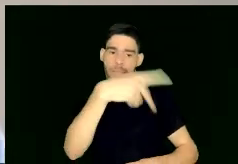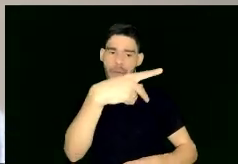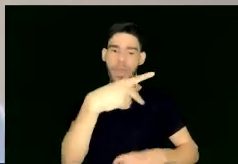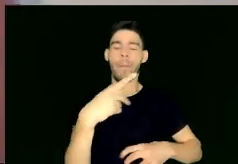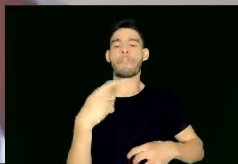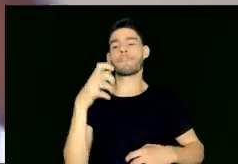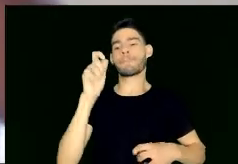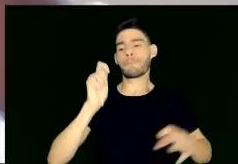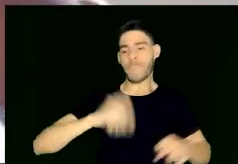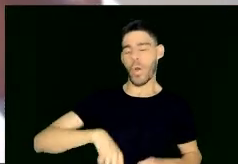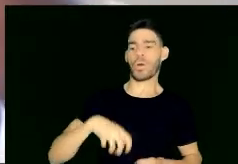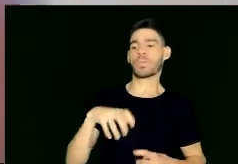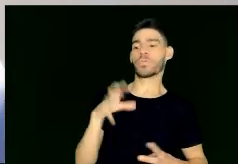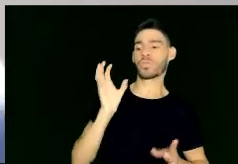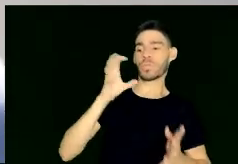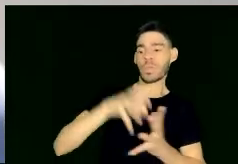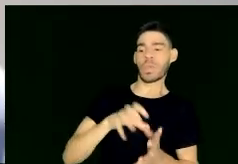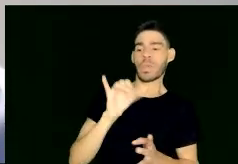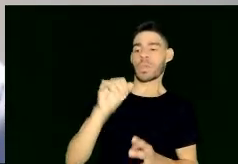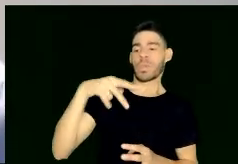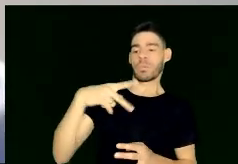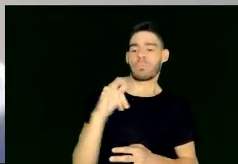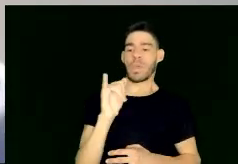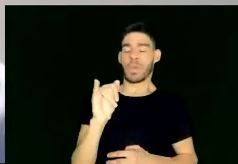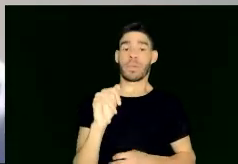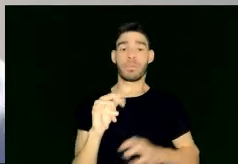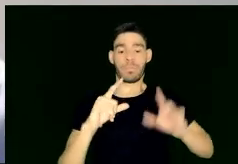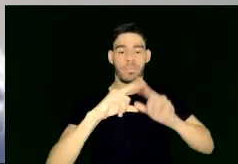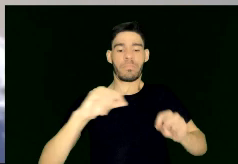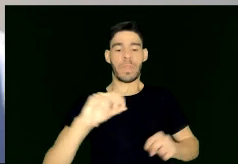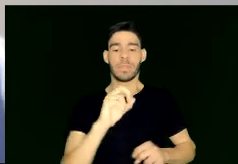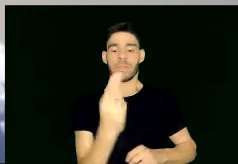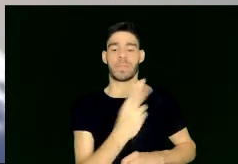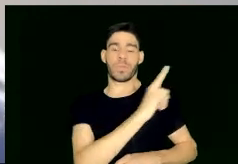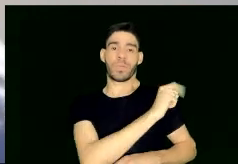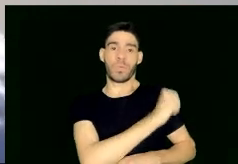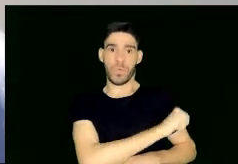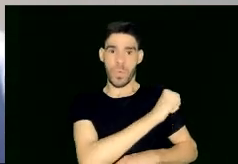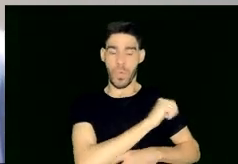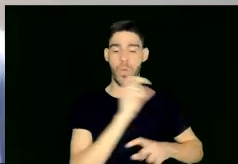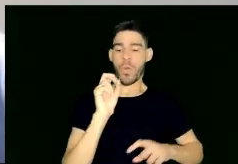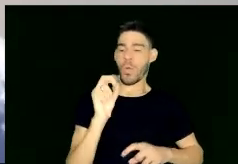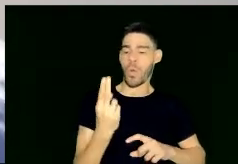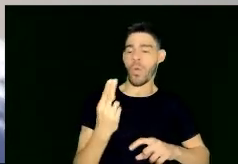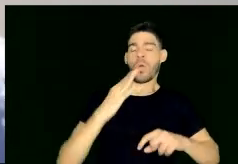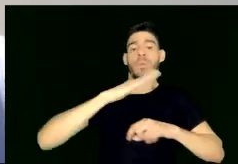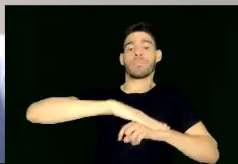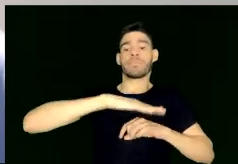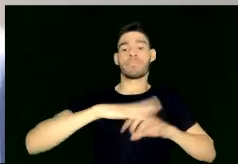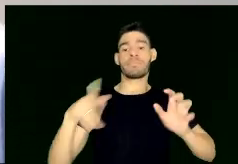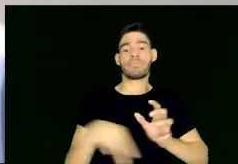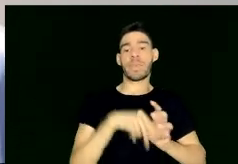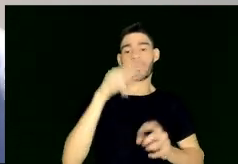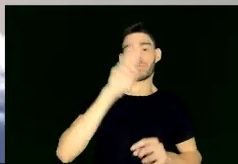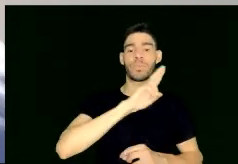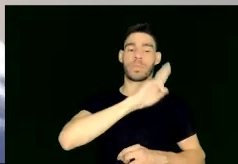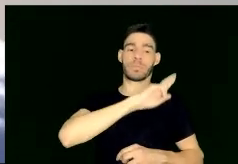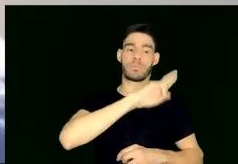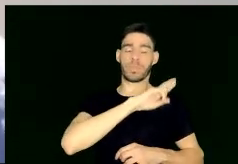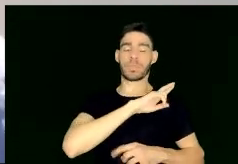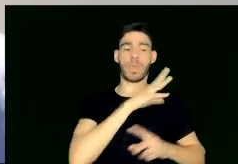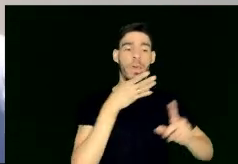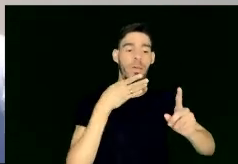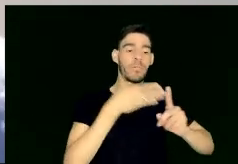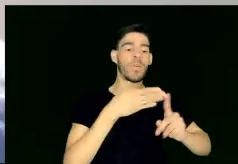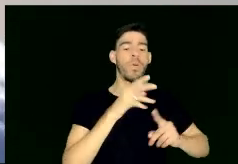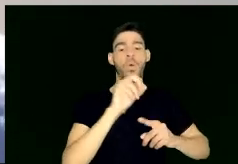a competência poderá ser territorial da sede do INPI, Brasília ou Rio de Janeiro, ou da sede do titular,